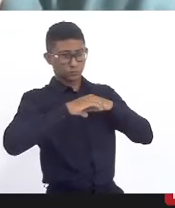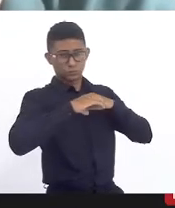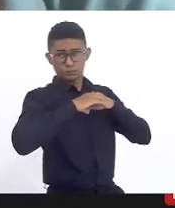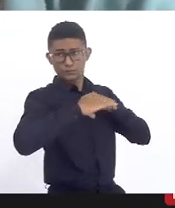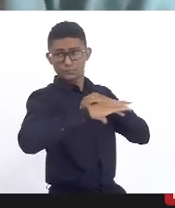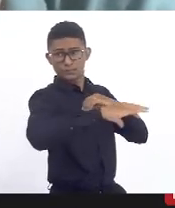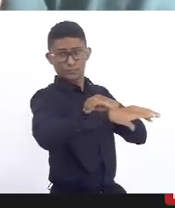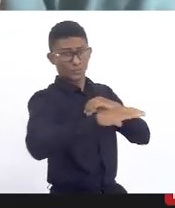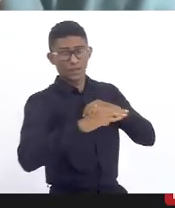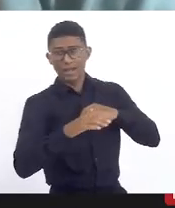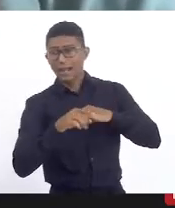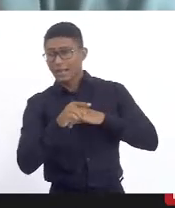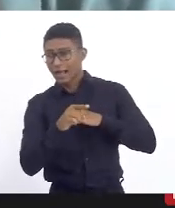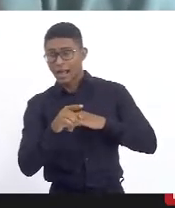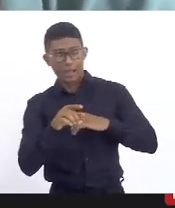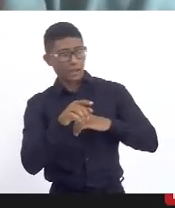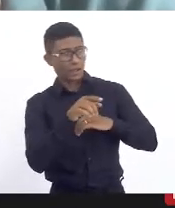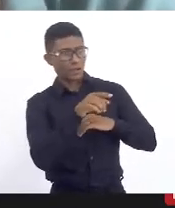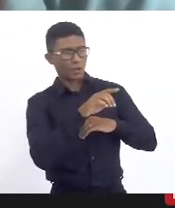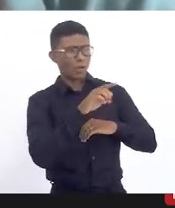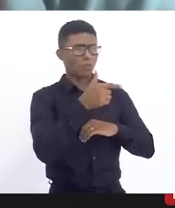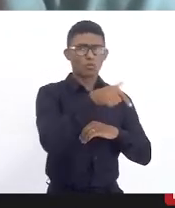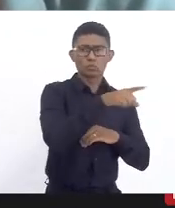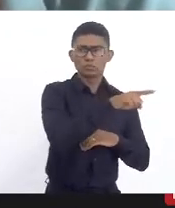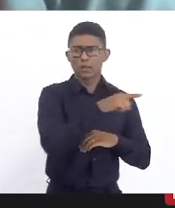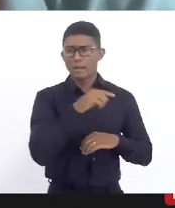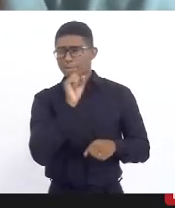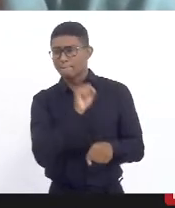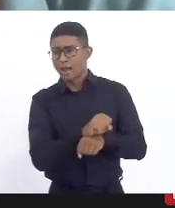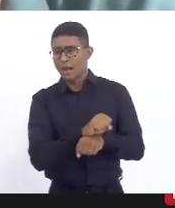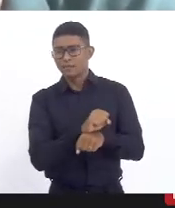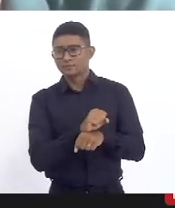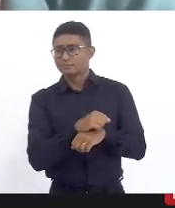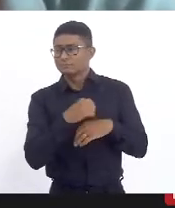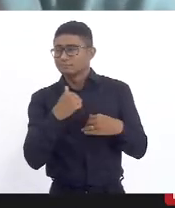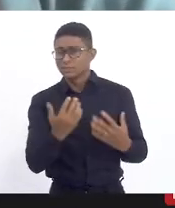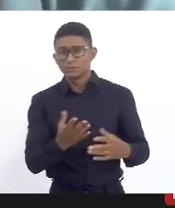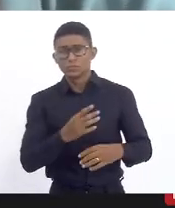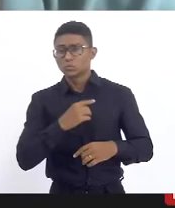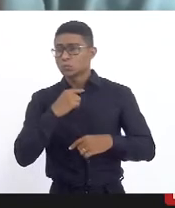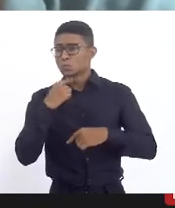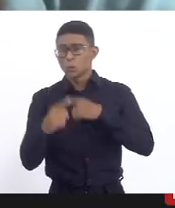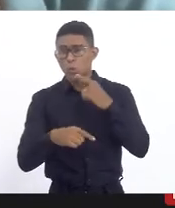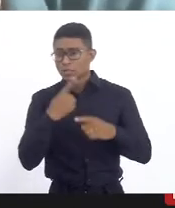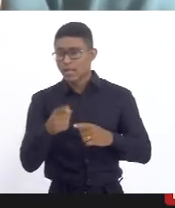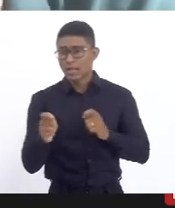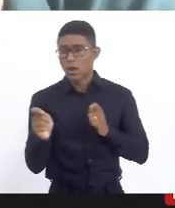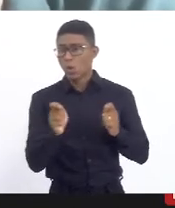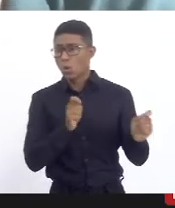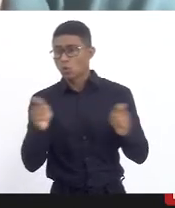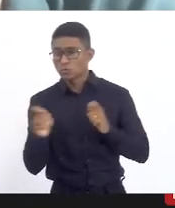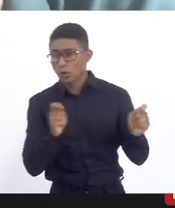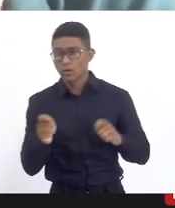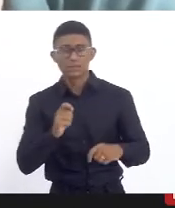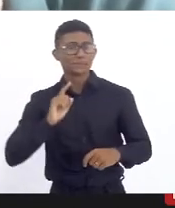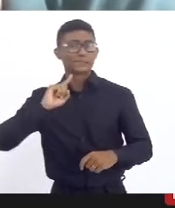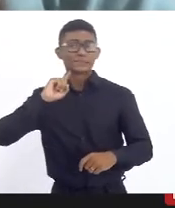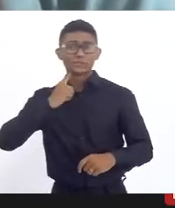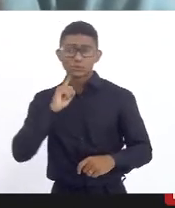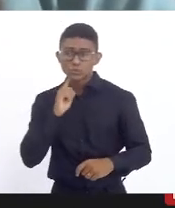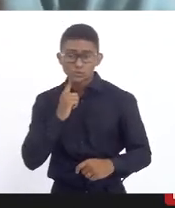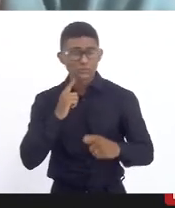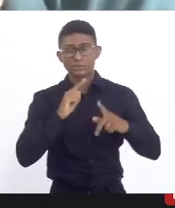mantendo estagnação, você não vai ter eficácia adequada no controle da eutrofização, que é a produção de